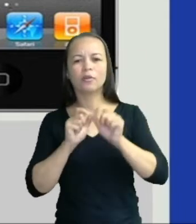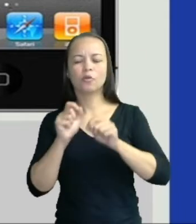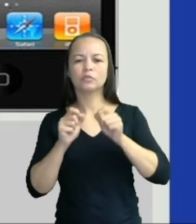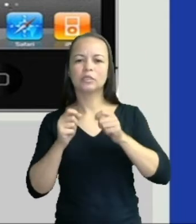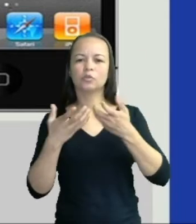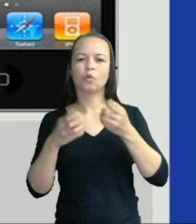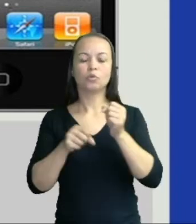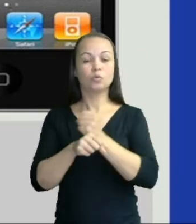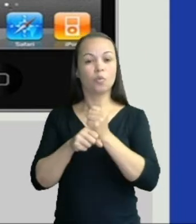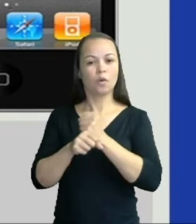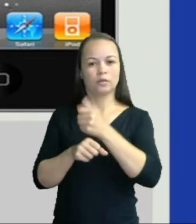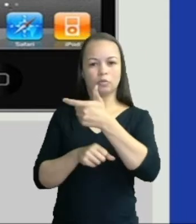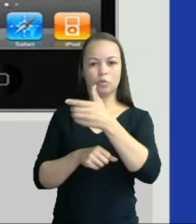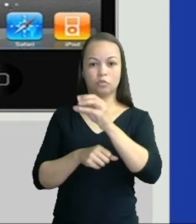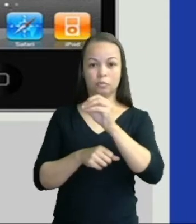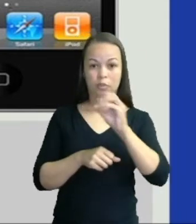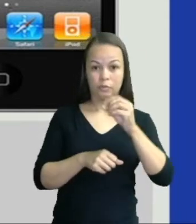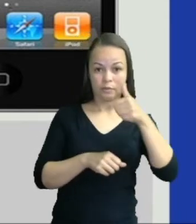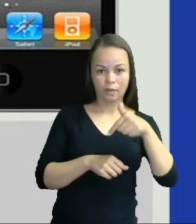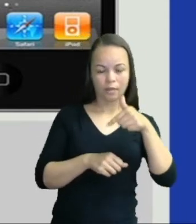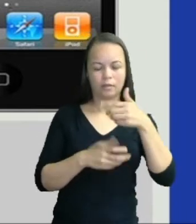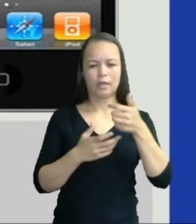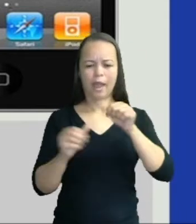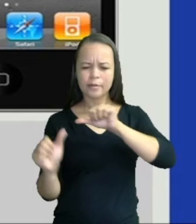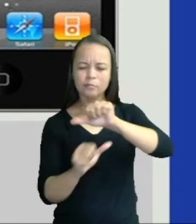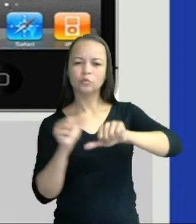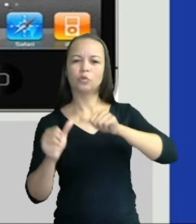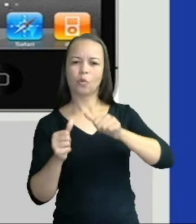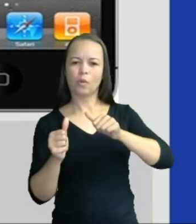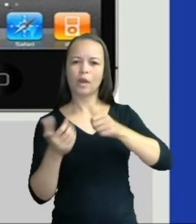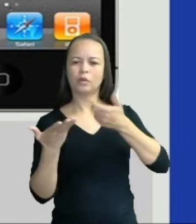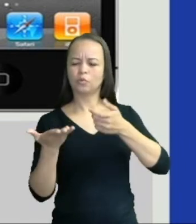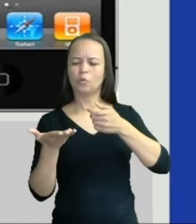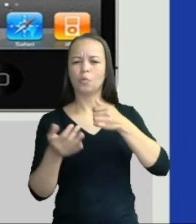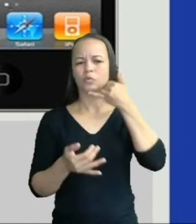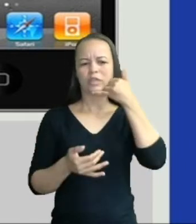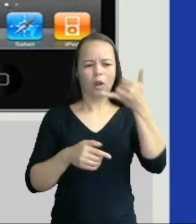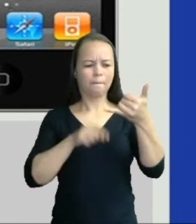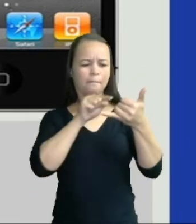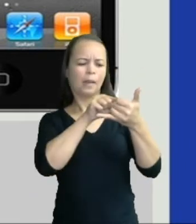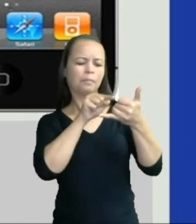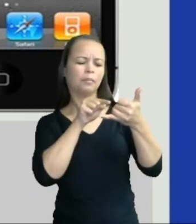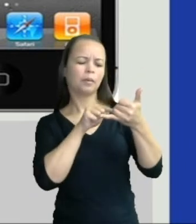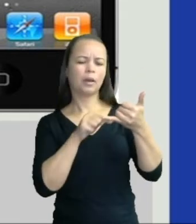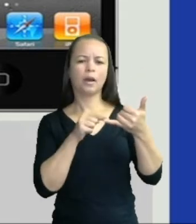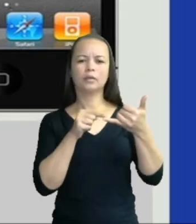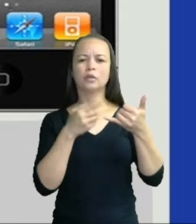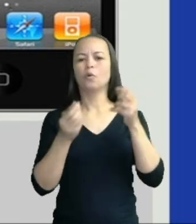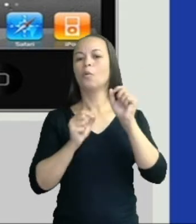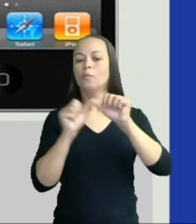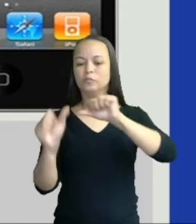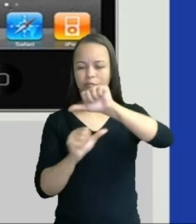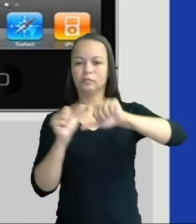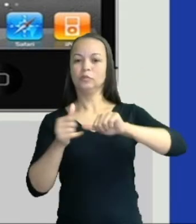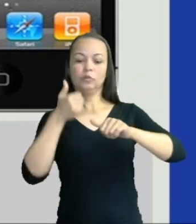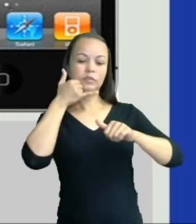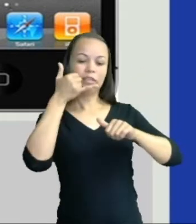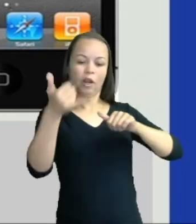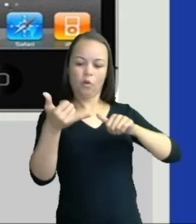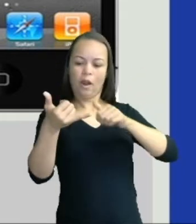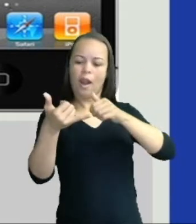uma videochamada. Ai, meu Deus, como é maravilhoso, não é isso? Então, vamos lá aprender muito mais sobre isso?